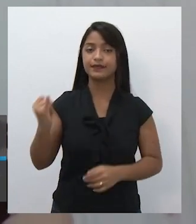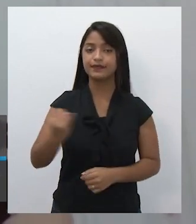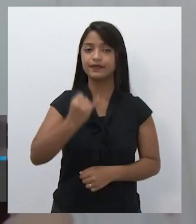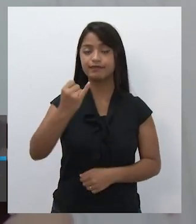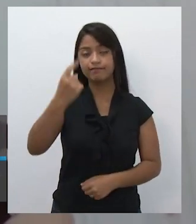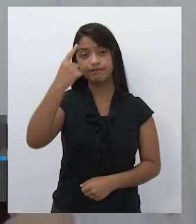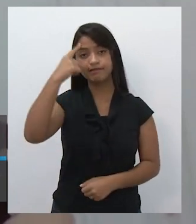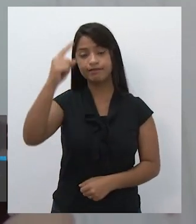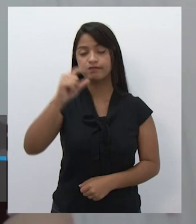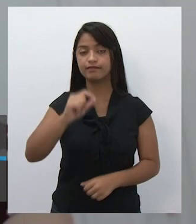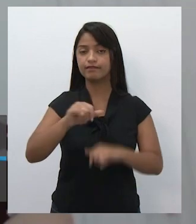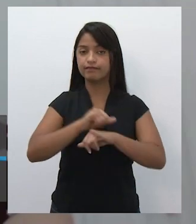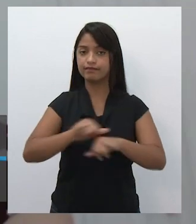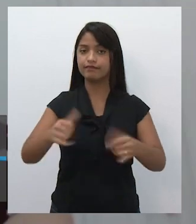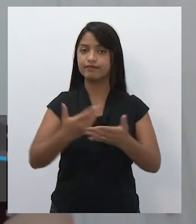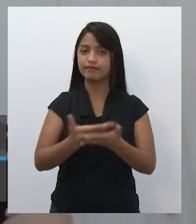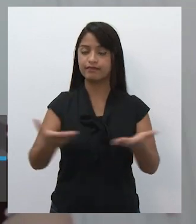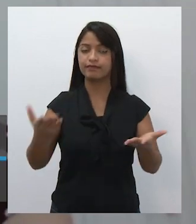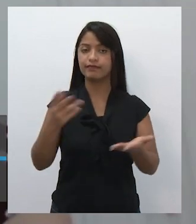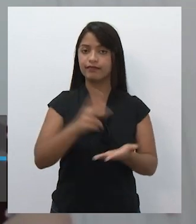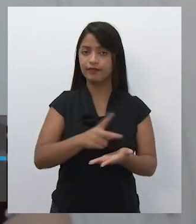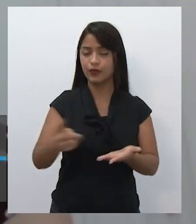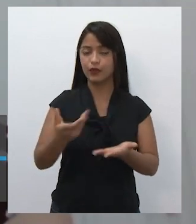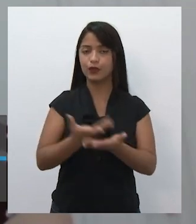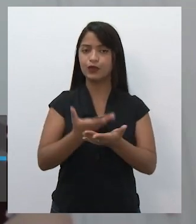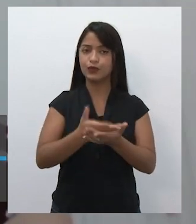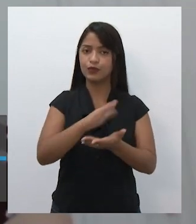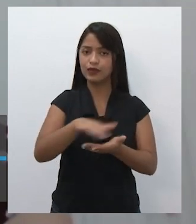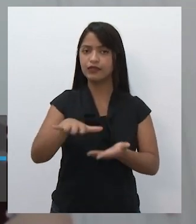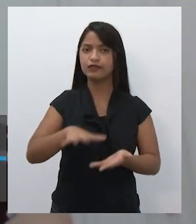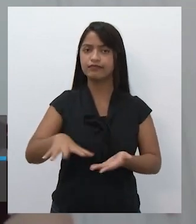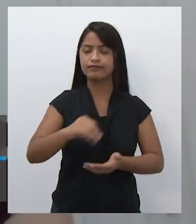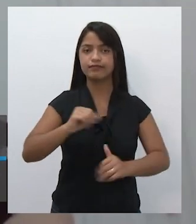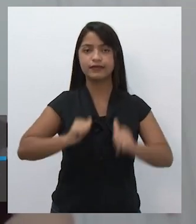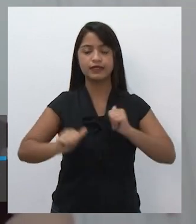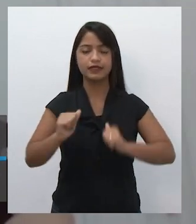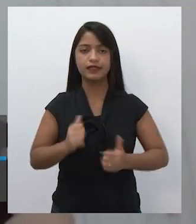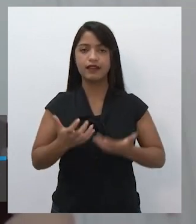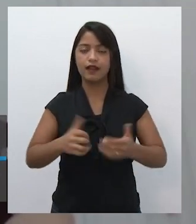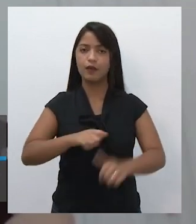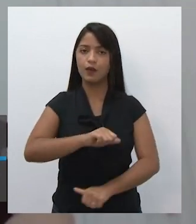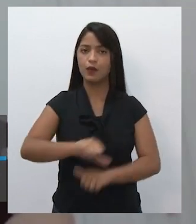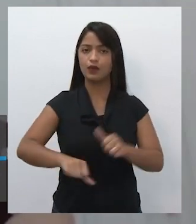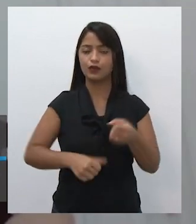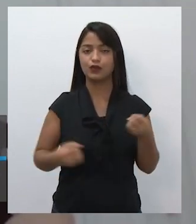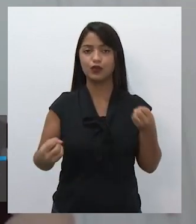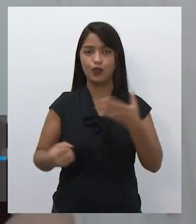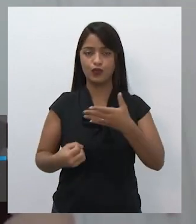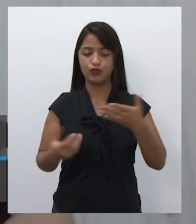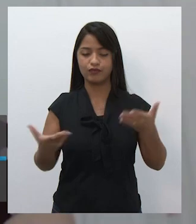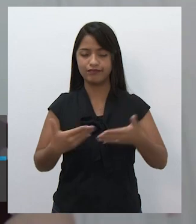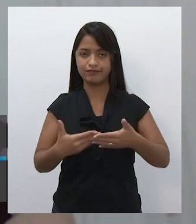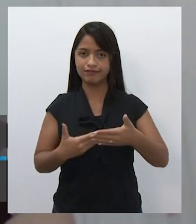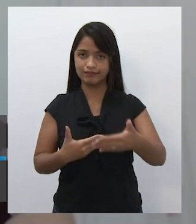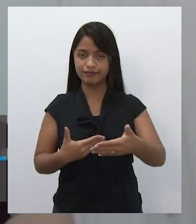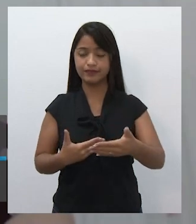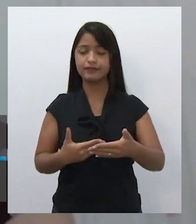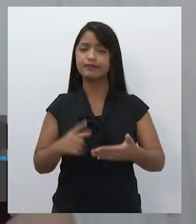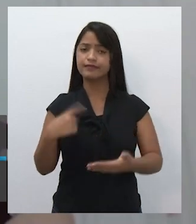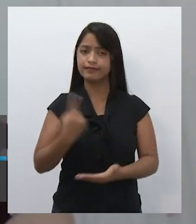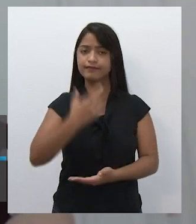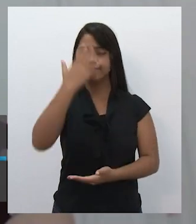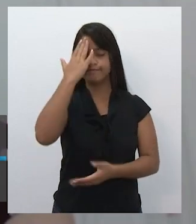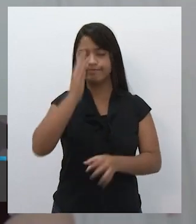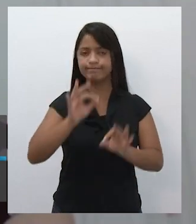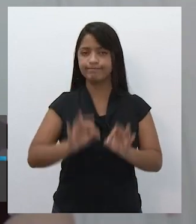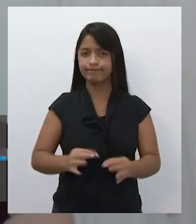nossos professores e estudantes anseiam por mudanças nessa etapa de ensino. Entendemos que está na hora de mudarmos o